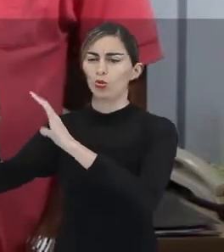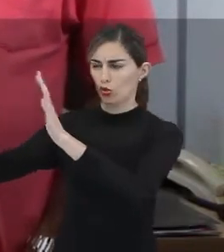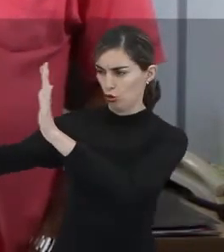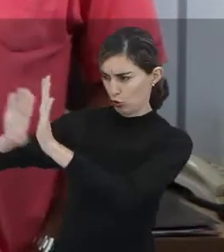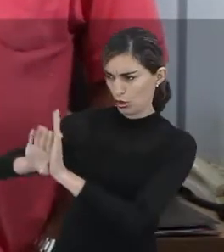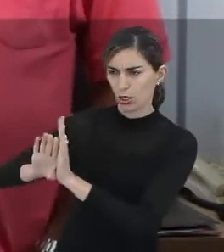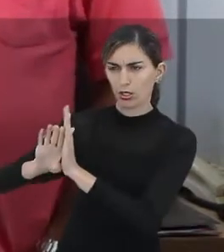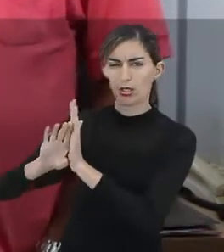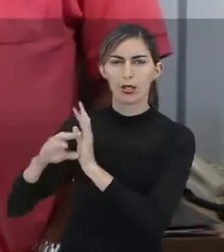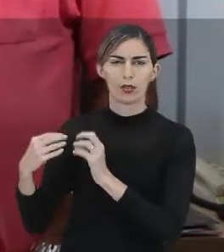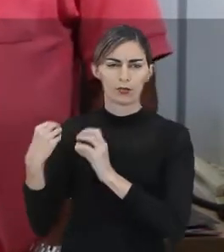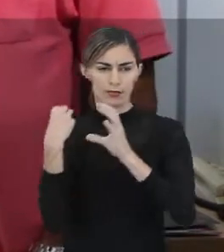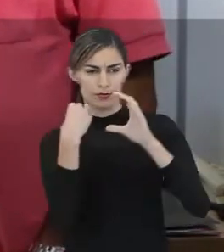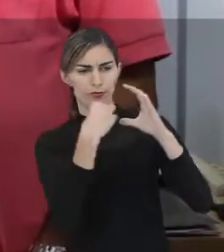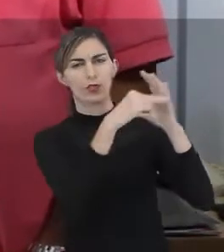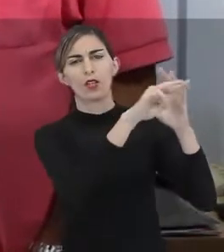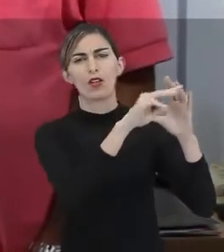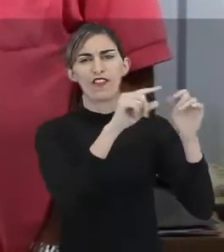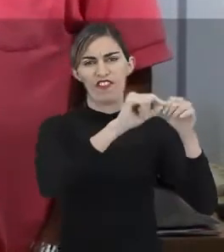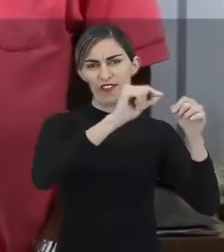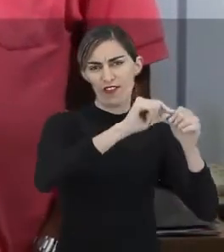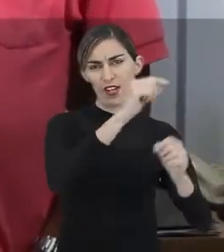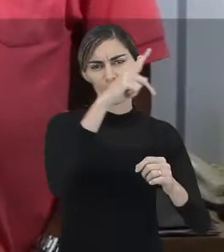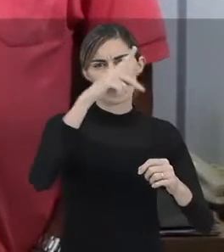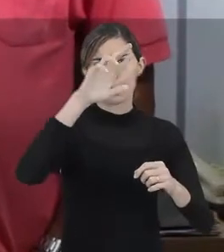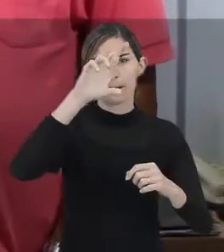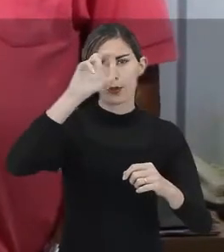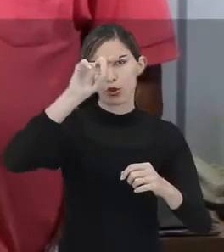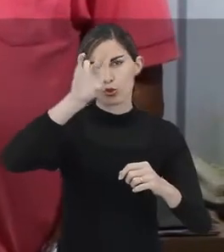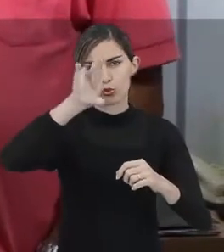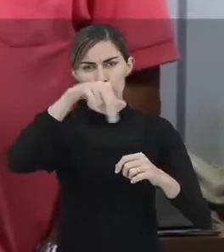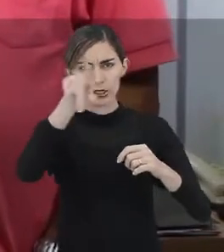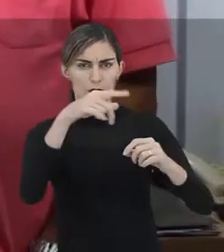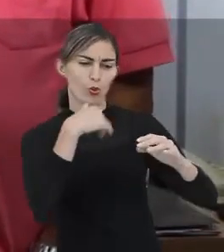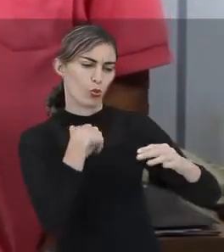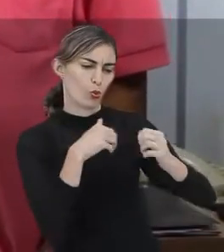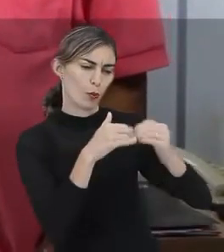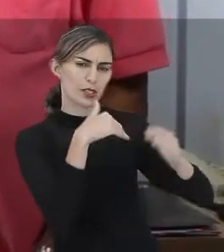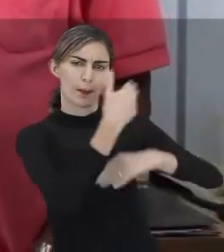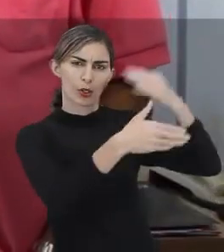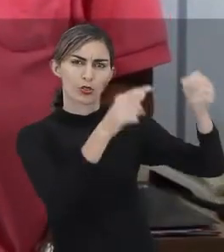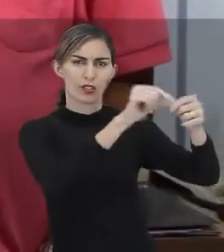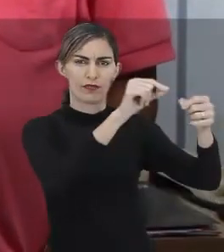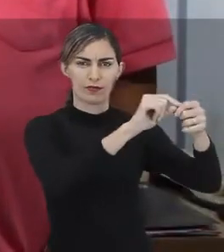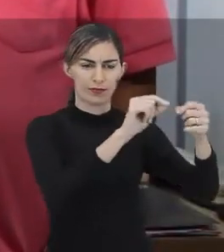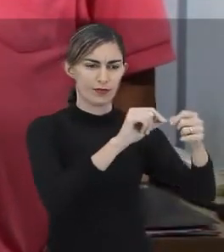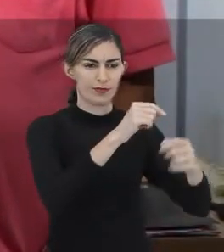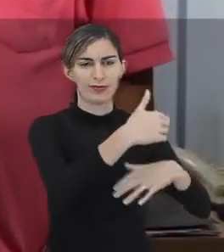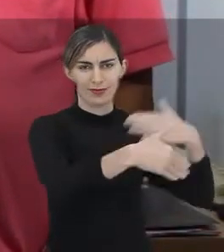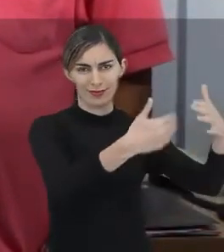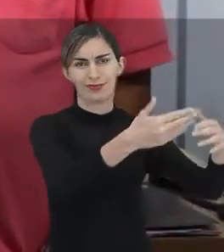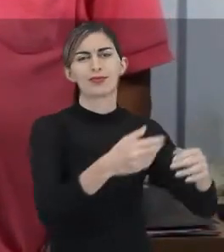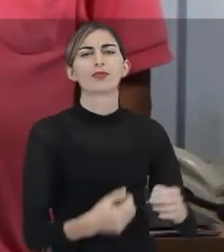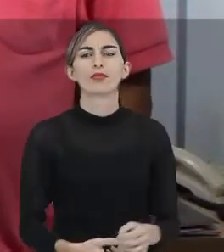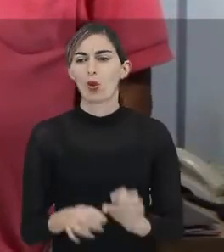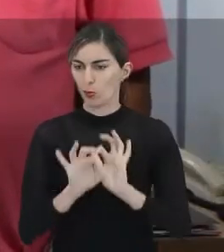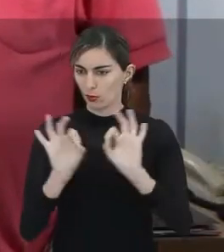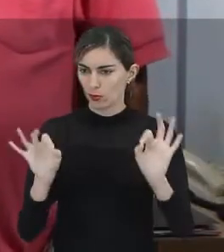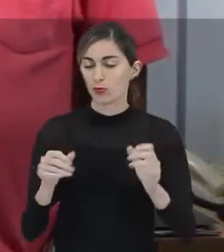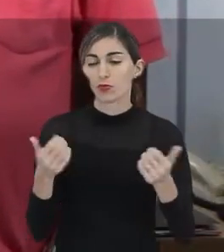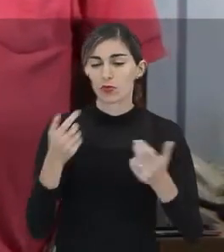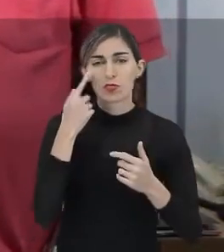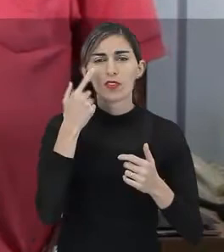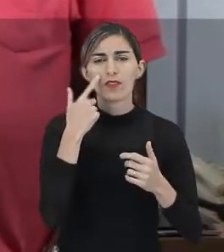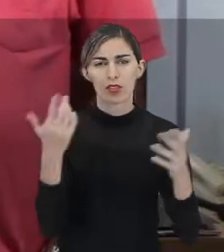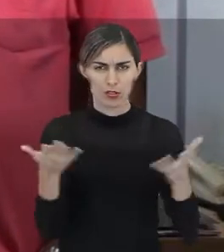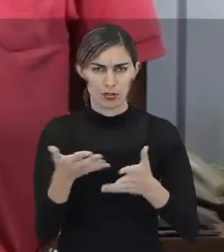do e-mail ele é passado para a produção, para começar todo o processo de fabricação. Ótimo.